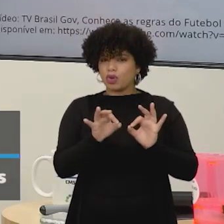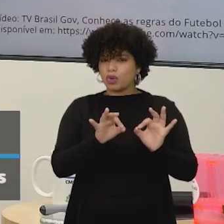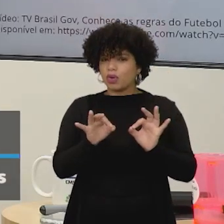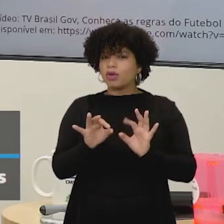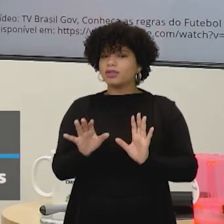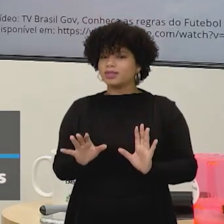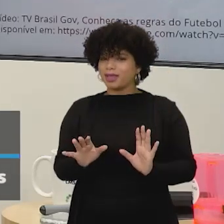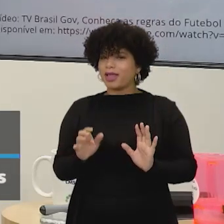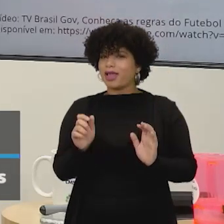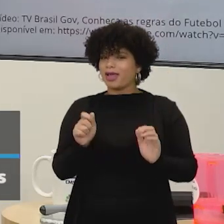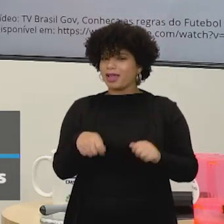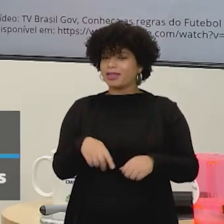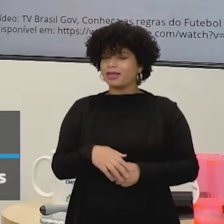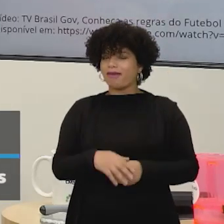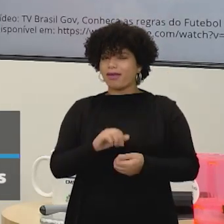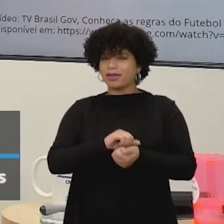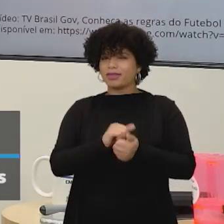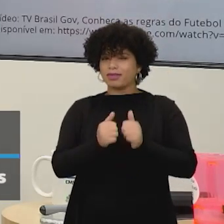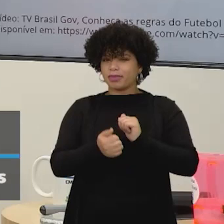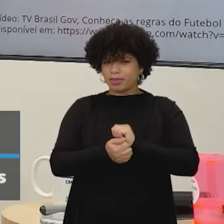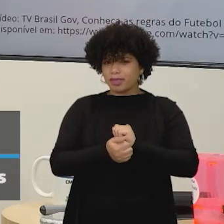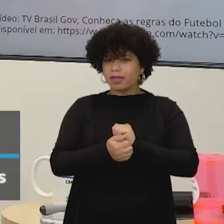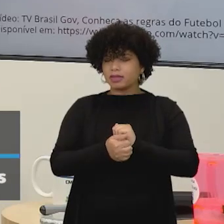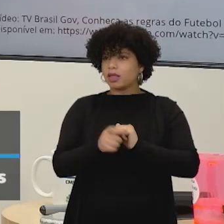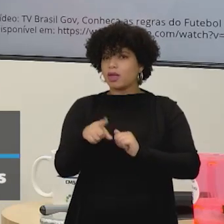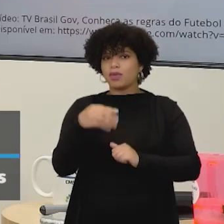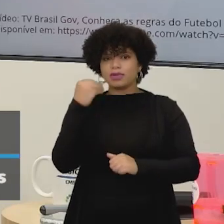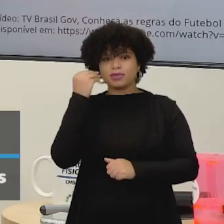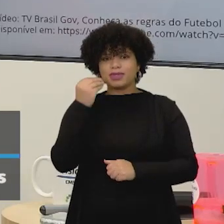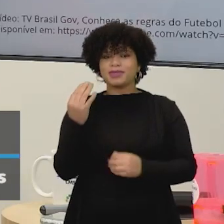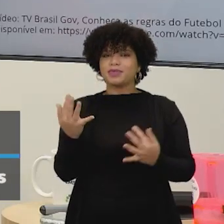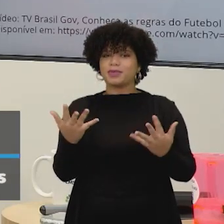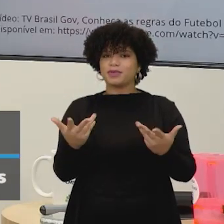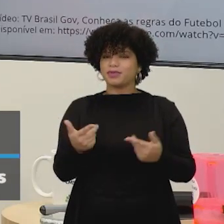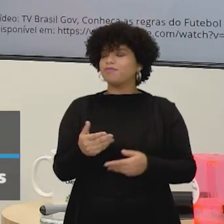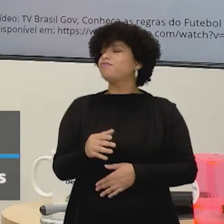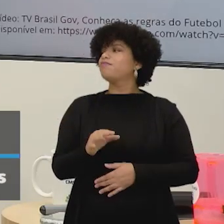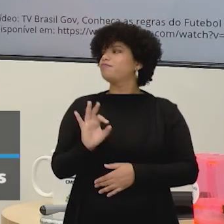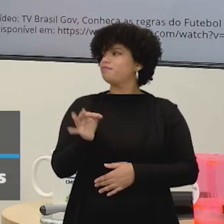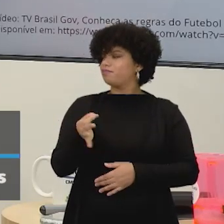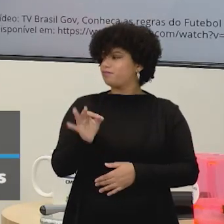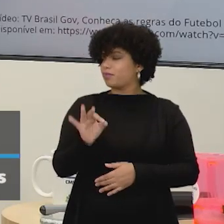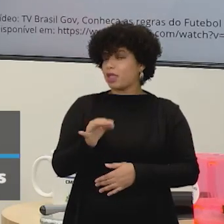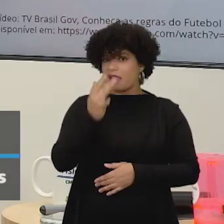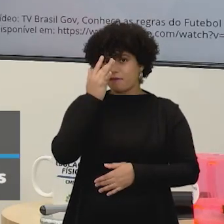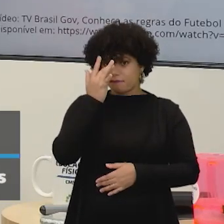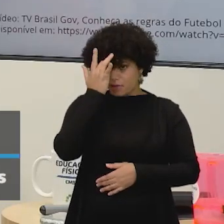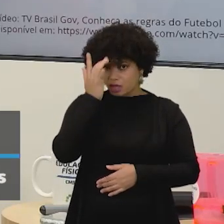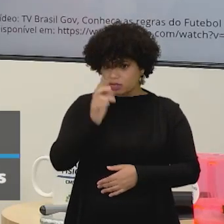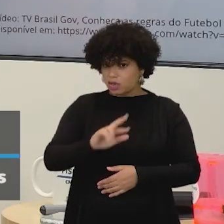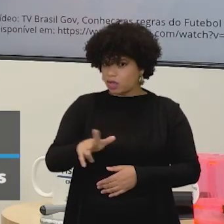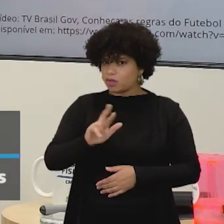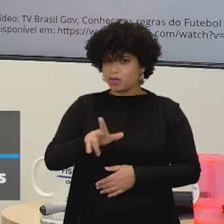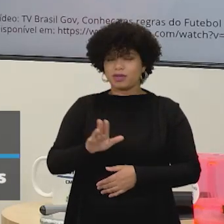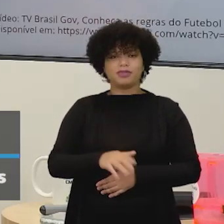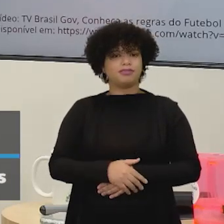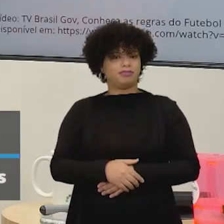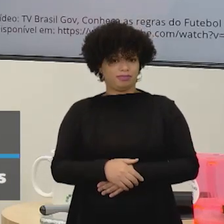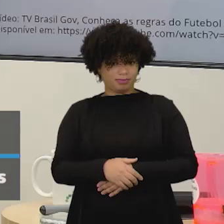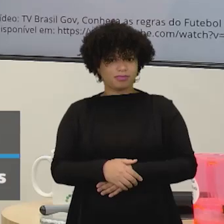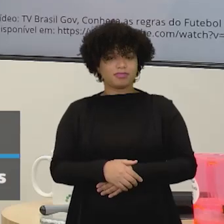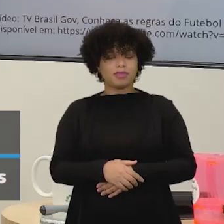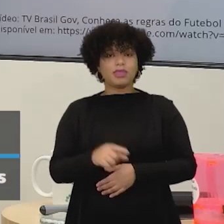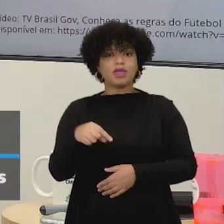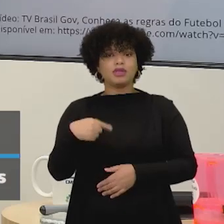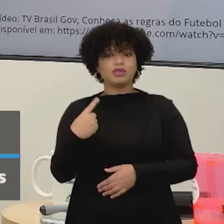colocar aí no lugar desses jogadores. É uma experiência incrível. E nada fácil. Não, e não parece, mas a gente vai